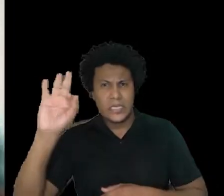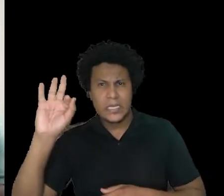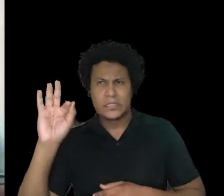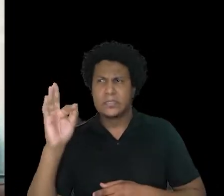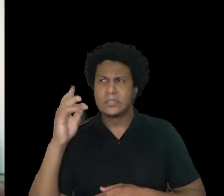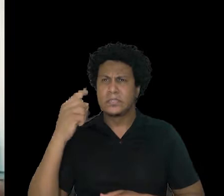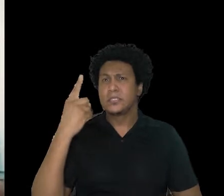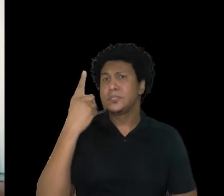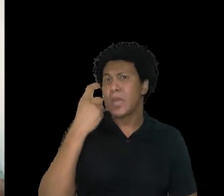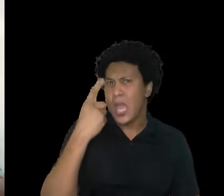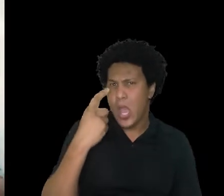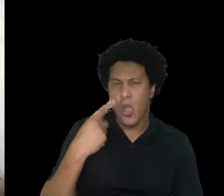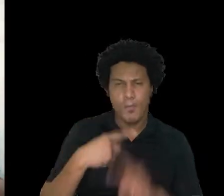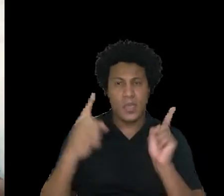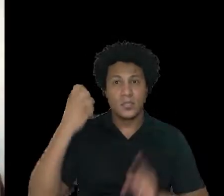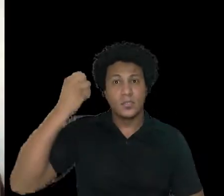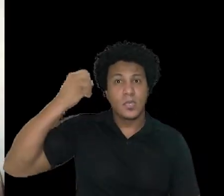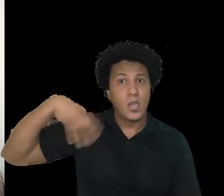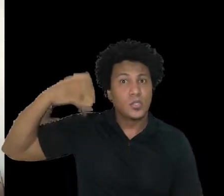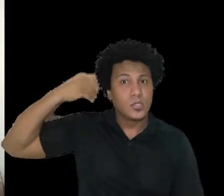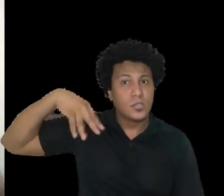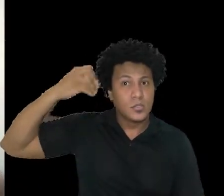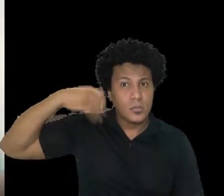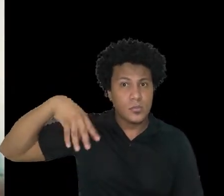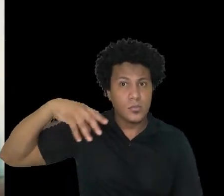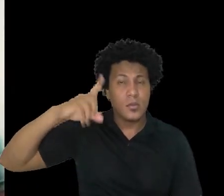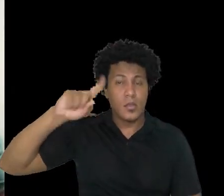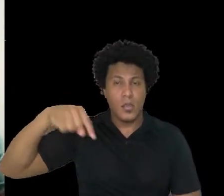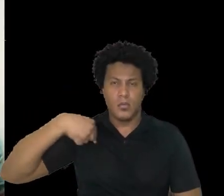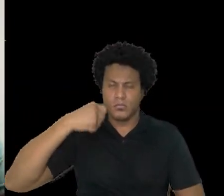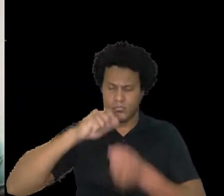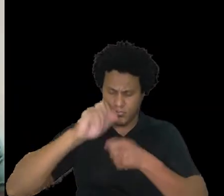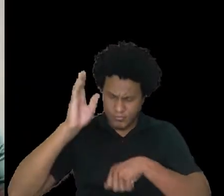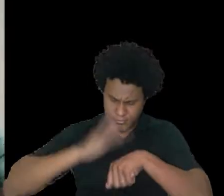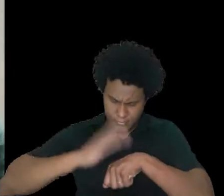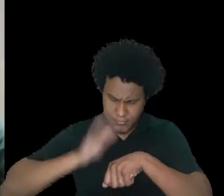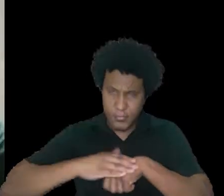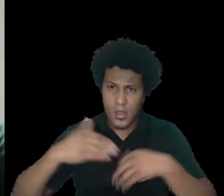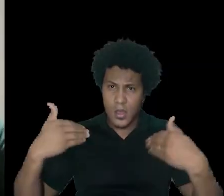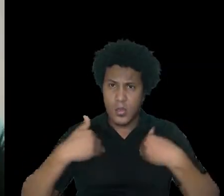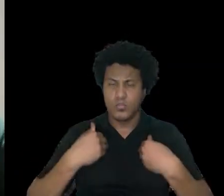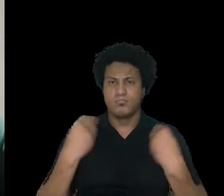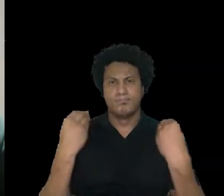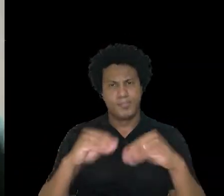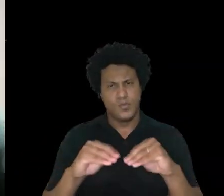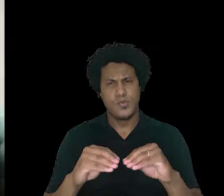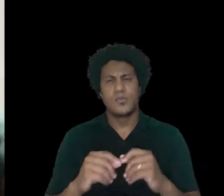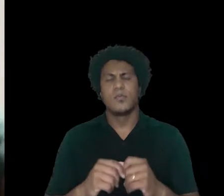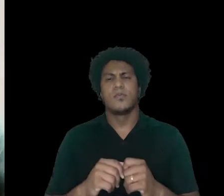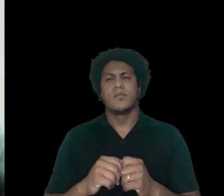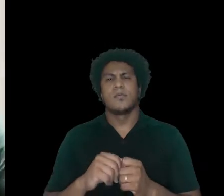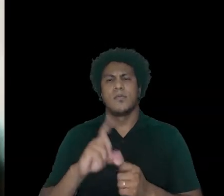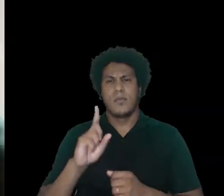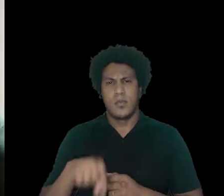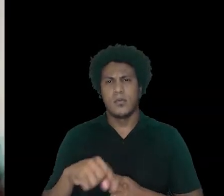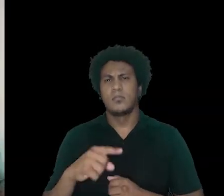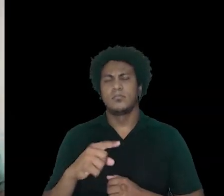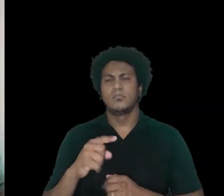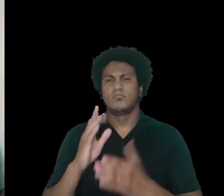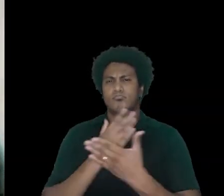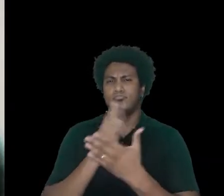textos que eram de francês, espanhol, comandei as frases e tudo. Mas a audiodescrição eu fiz,